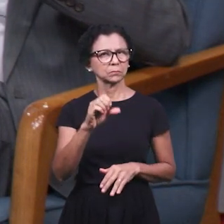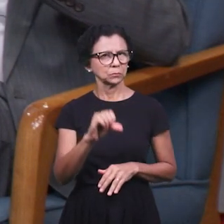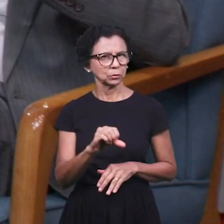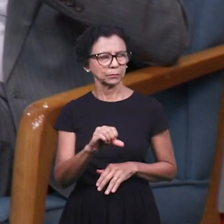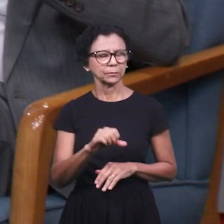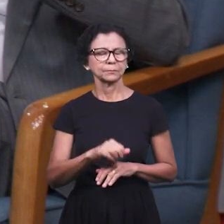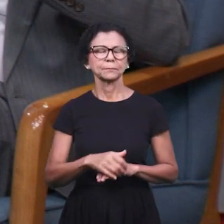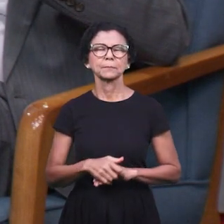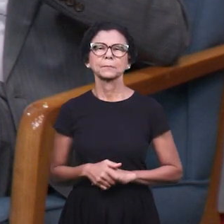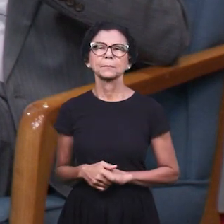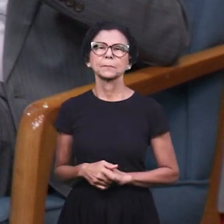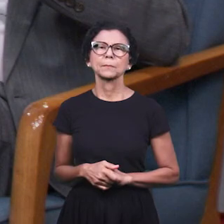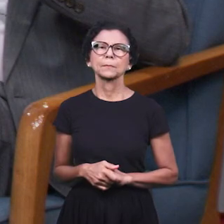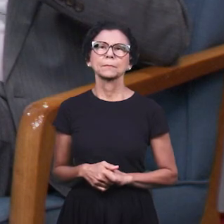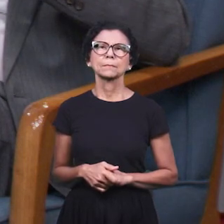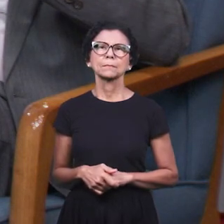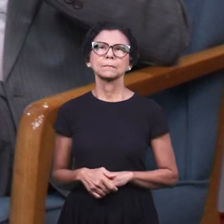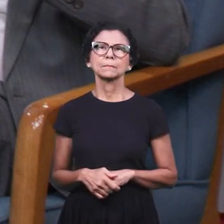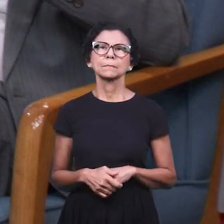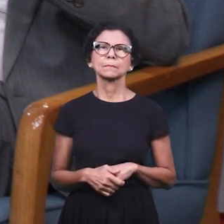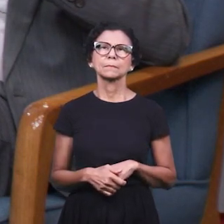19.